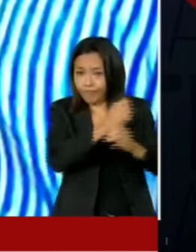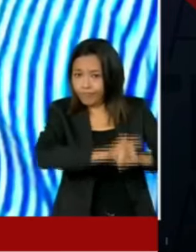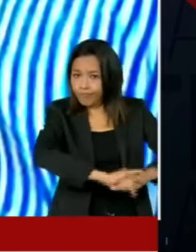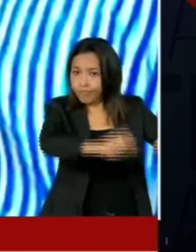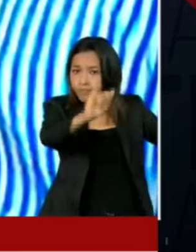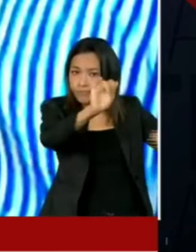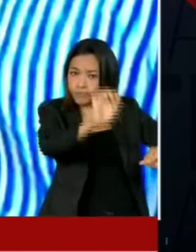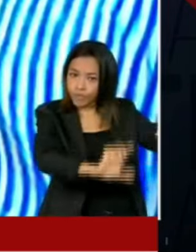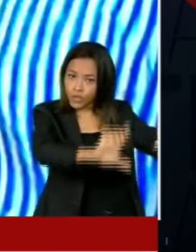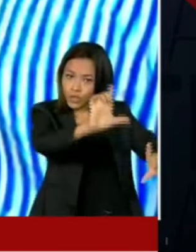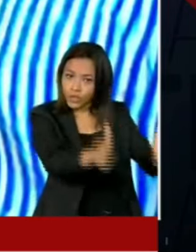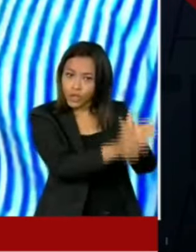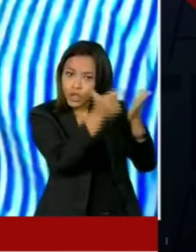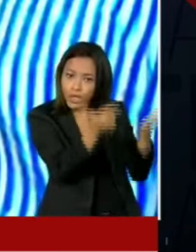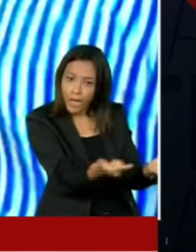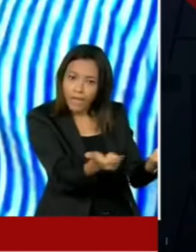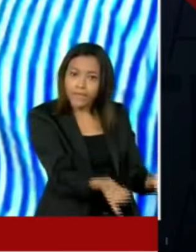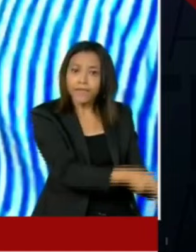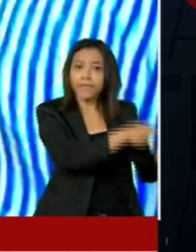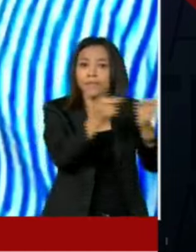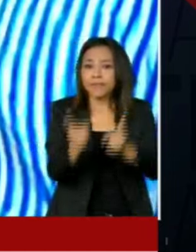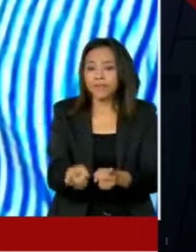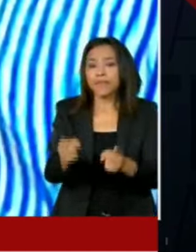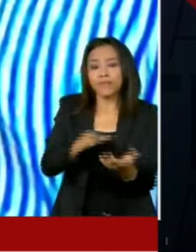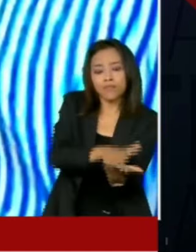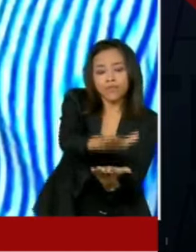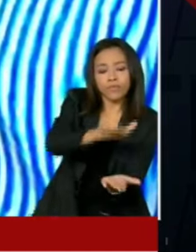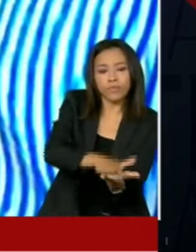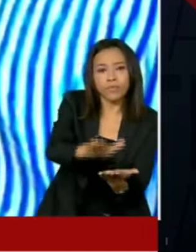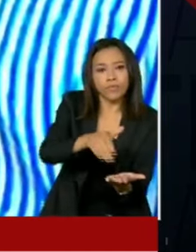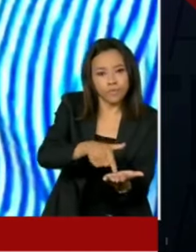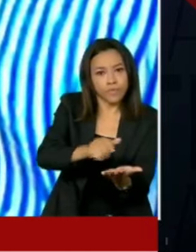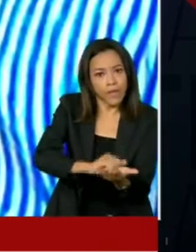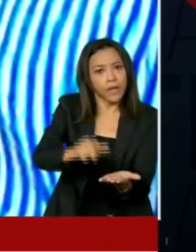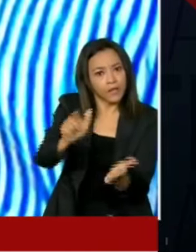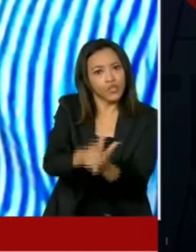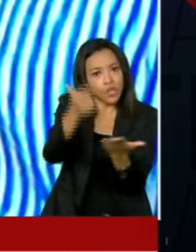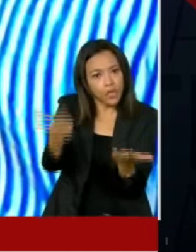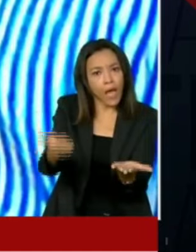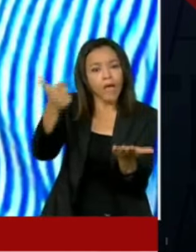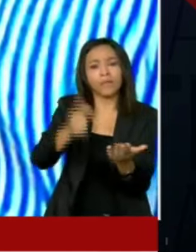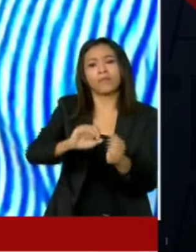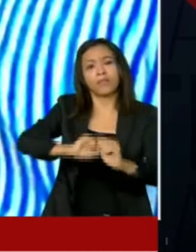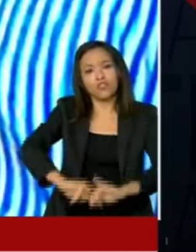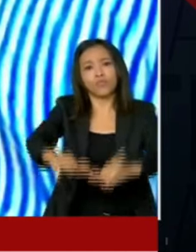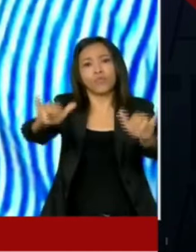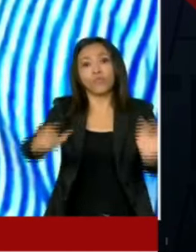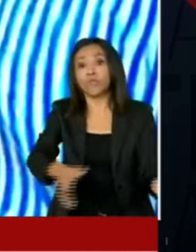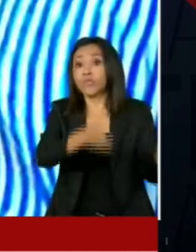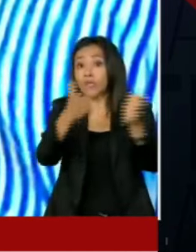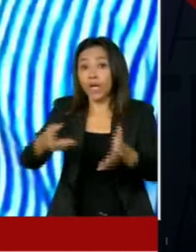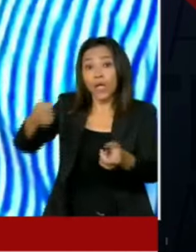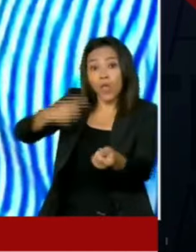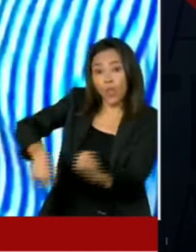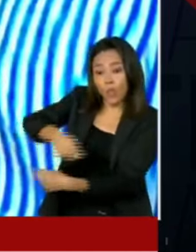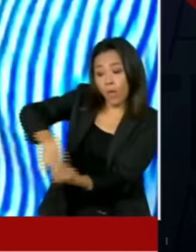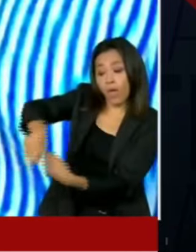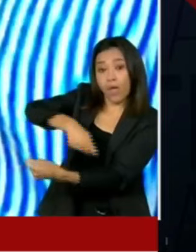debatido. Cortes em saúde, educação, previdência, benefícios para